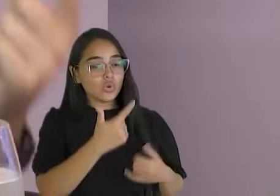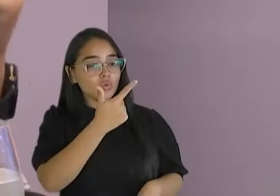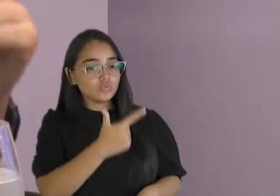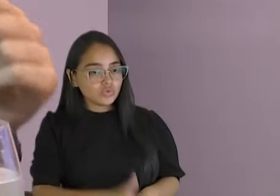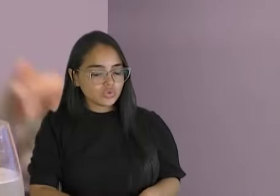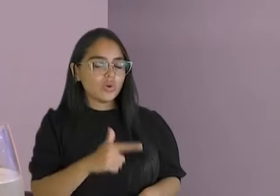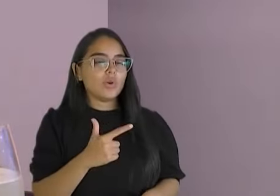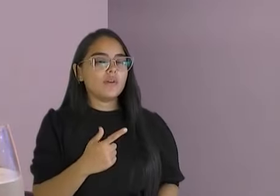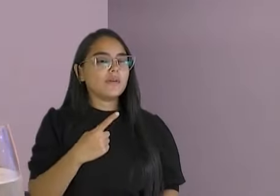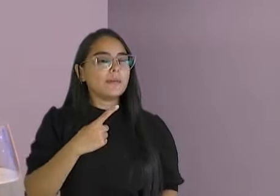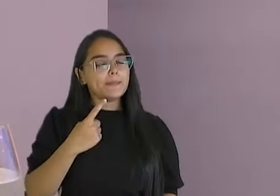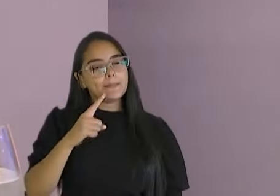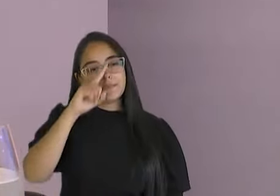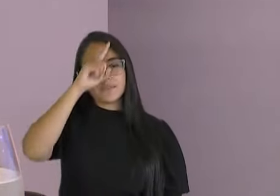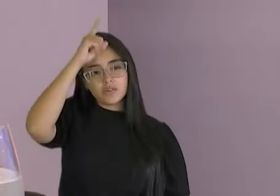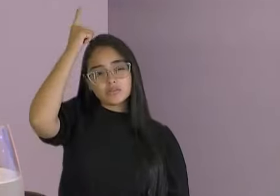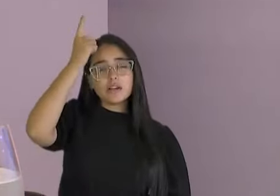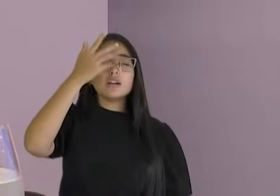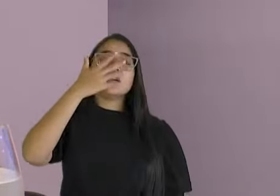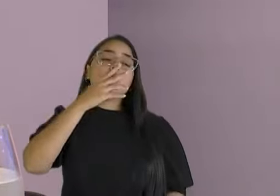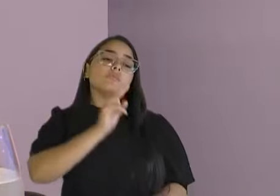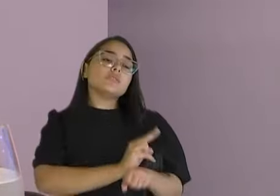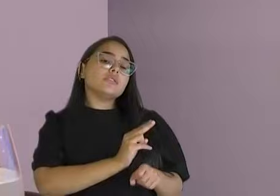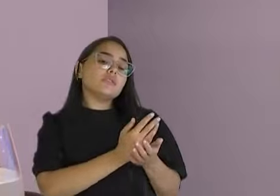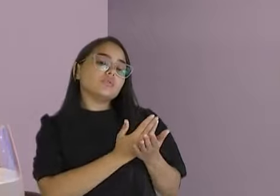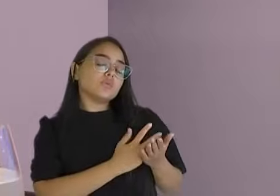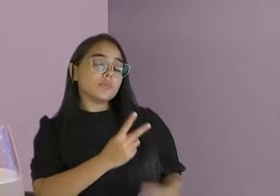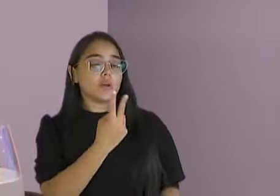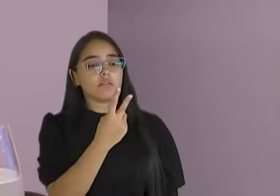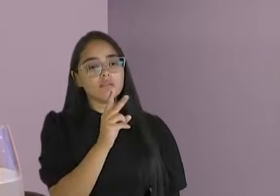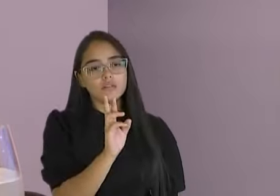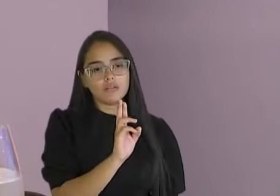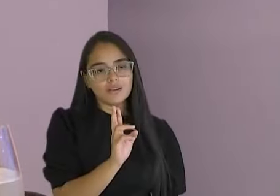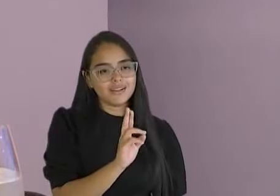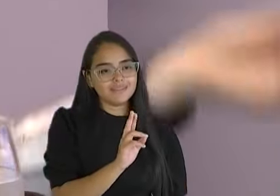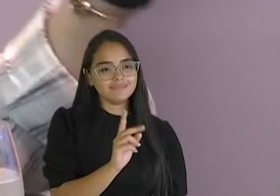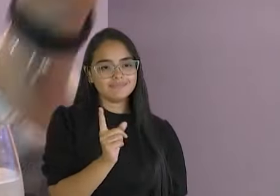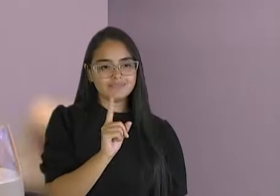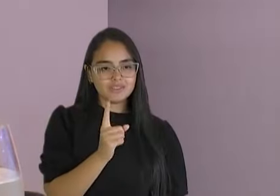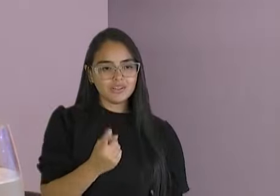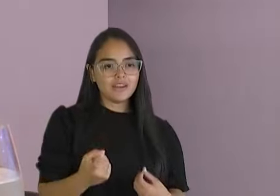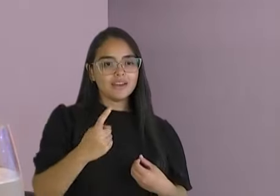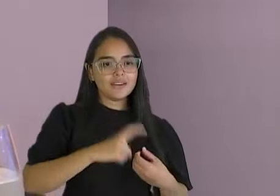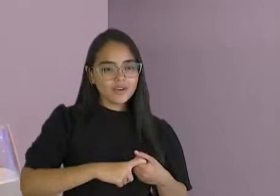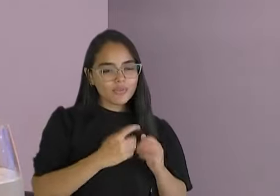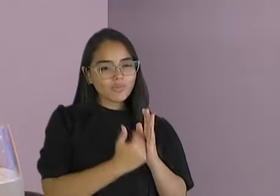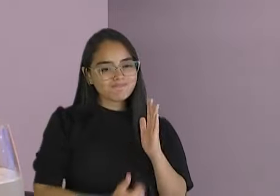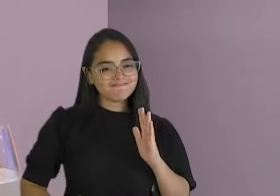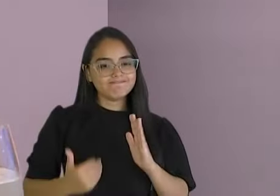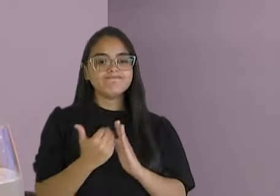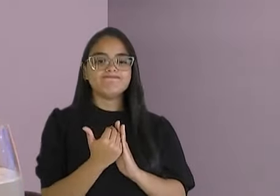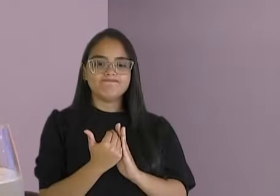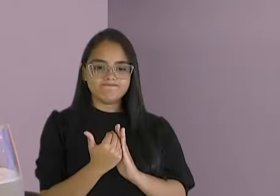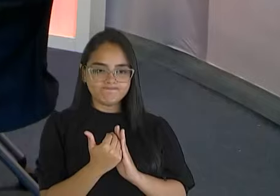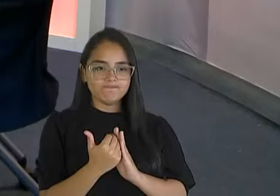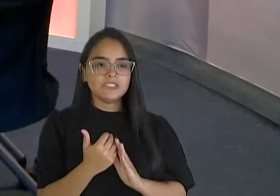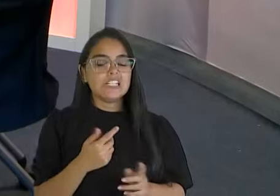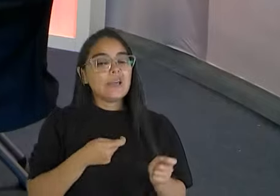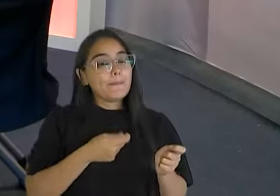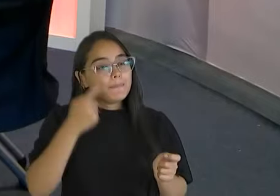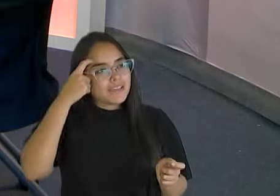a ideia de que eu vou voltar lá do início, jogando R$2 de novo. Não. Eu volto de onde eu parei. Acredita que tem controle,